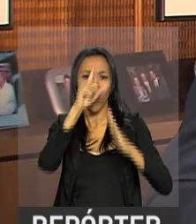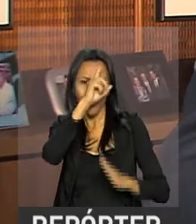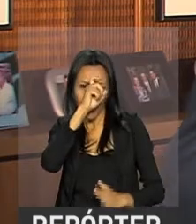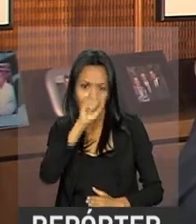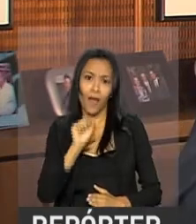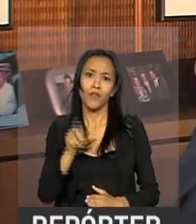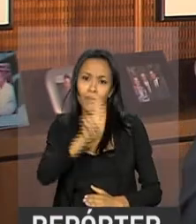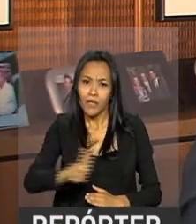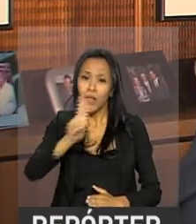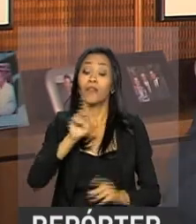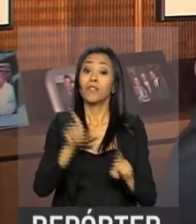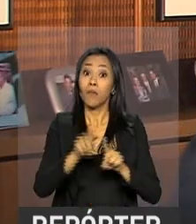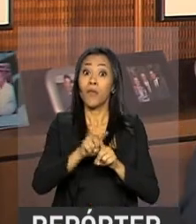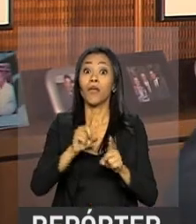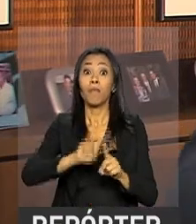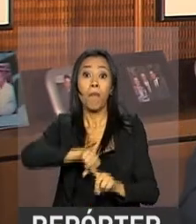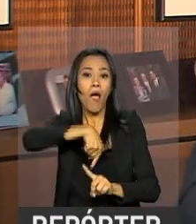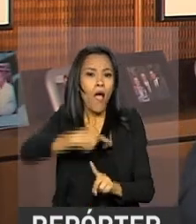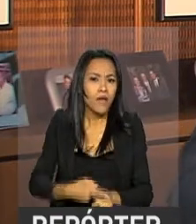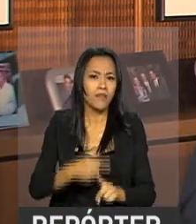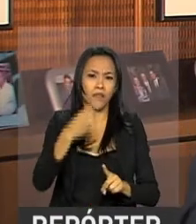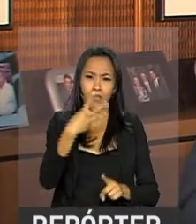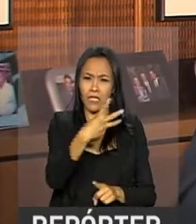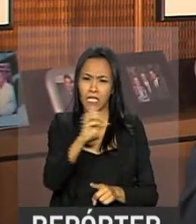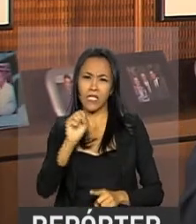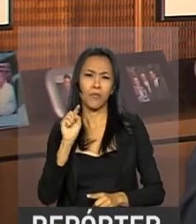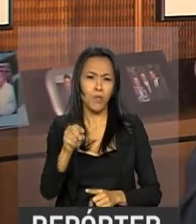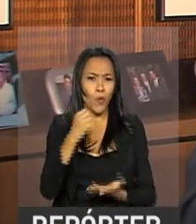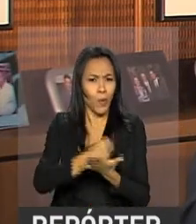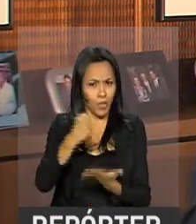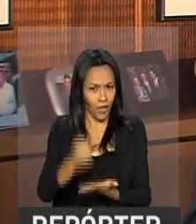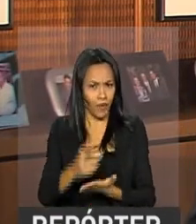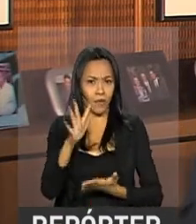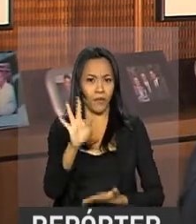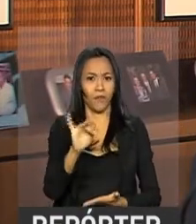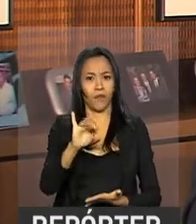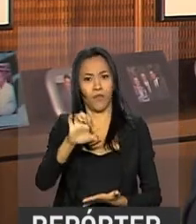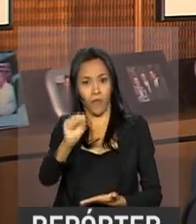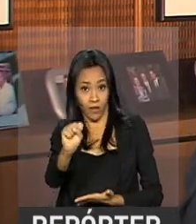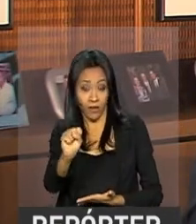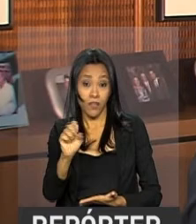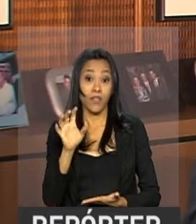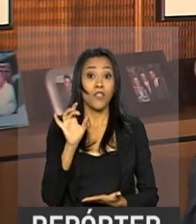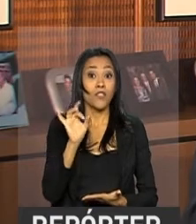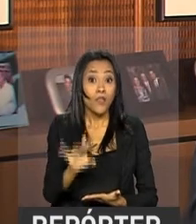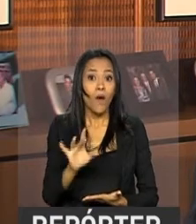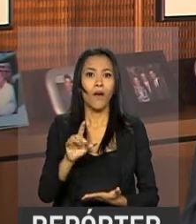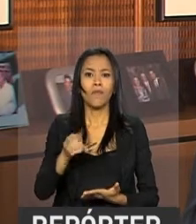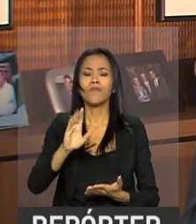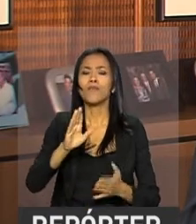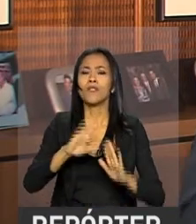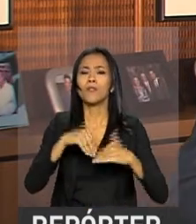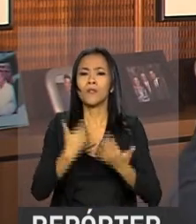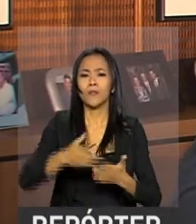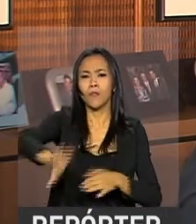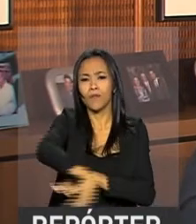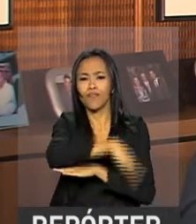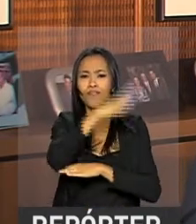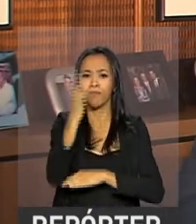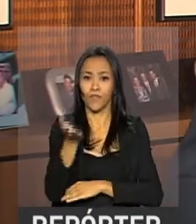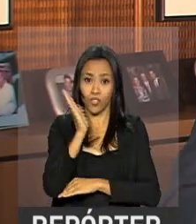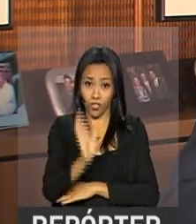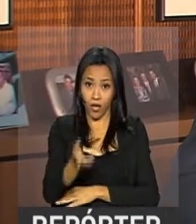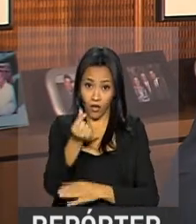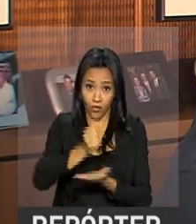ampliamos o fiéis com mais 300 mil contratos só no fomento à escola em tempo integral estamos